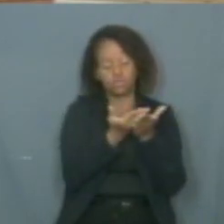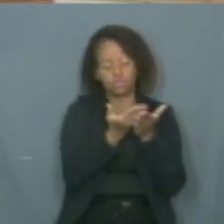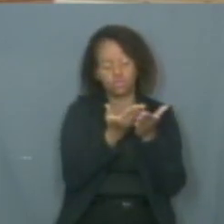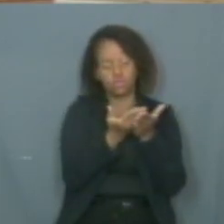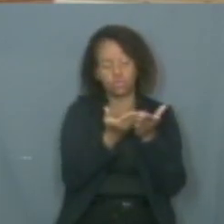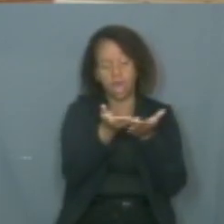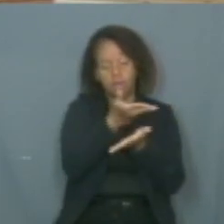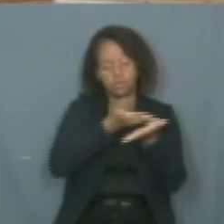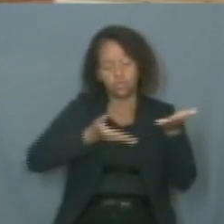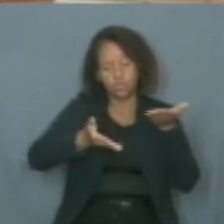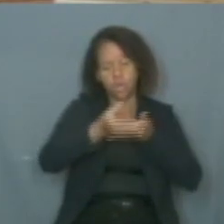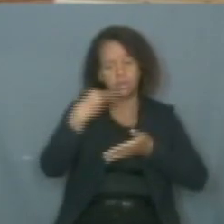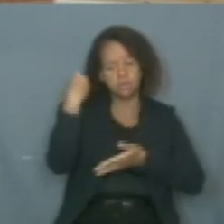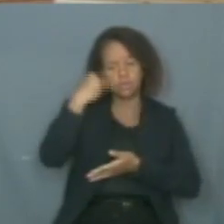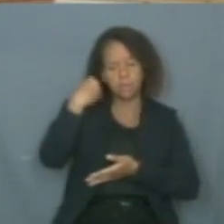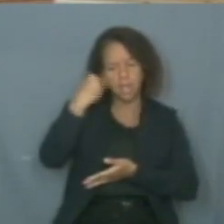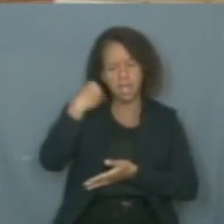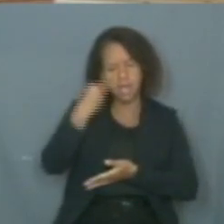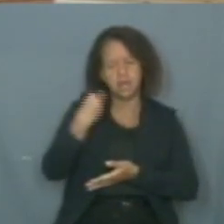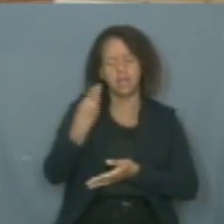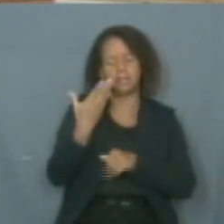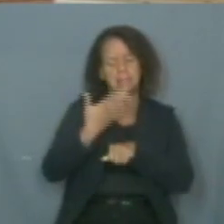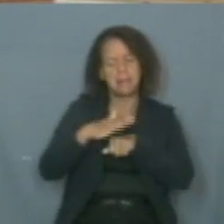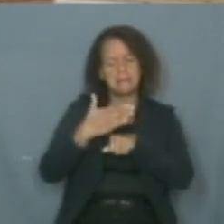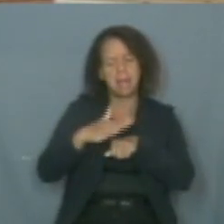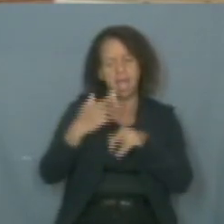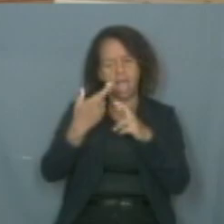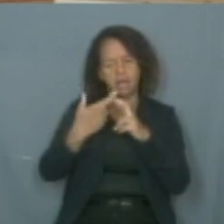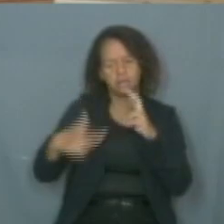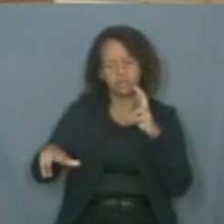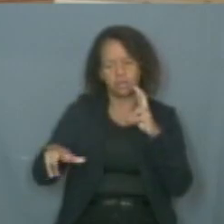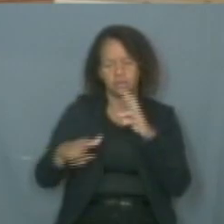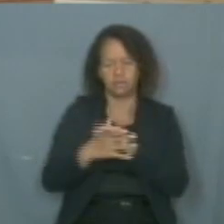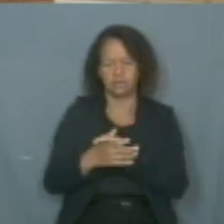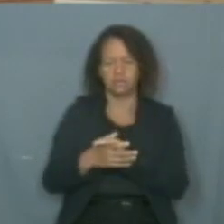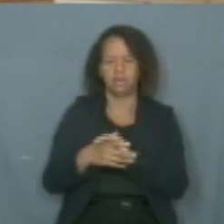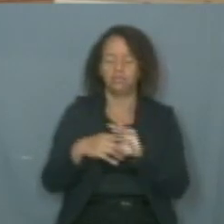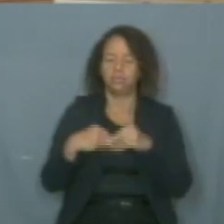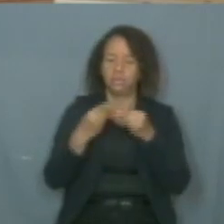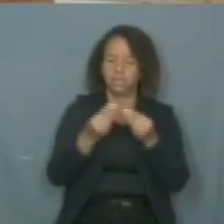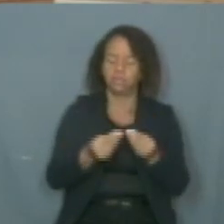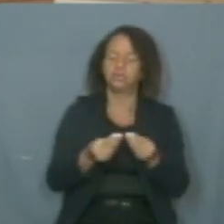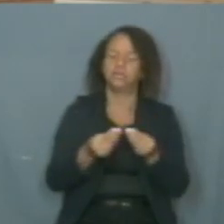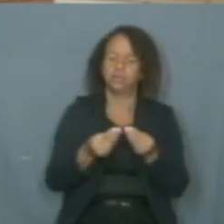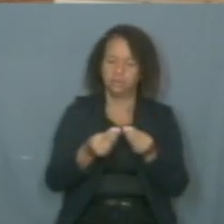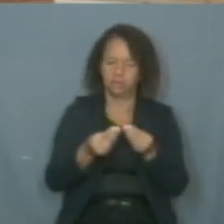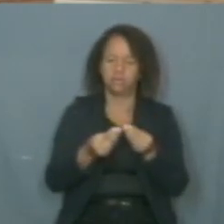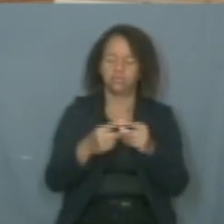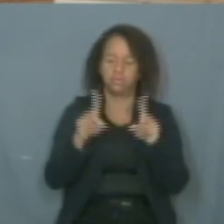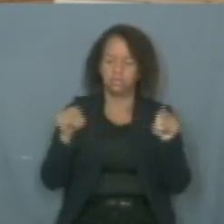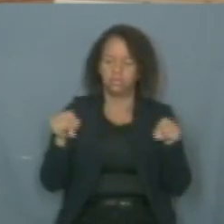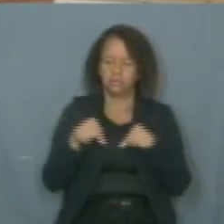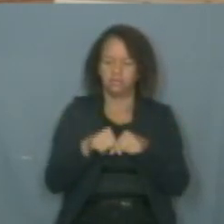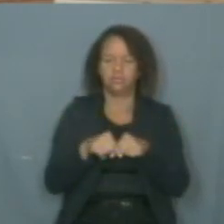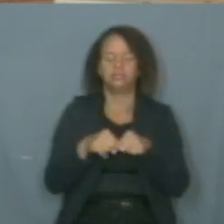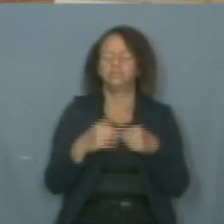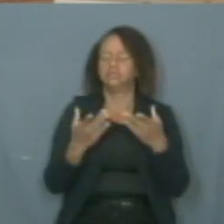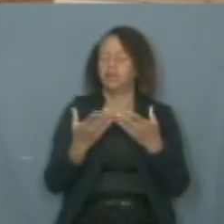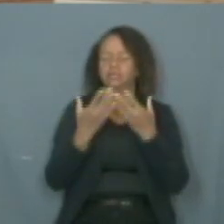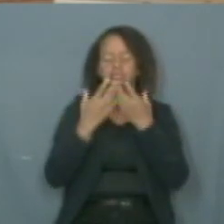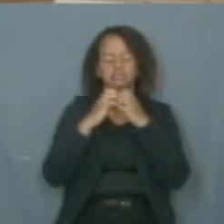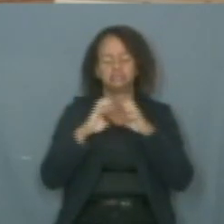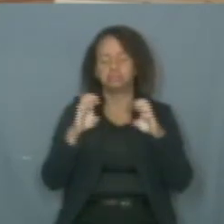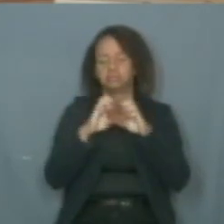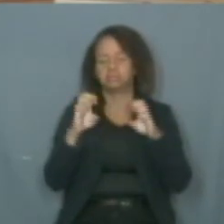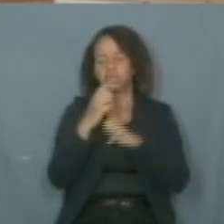à troca de experiências e à prática religiosa. Dispõe sobre a disponibilização de espaços para tais manifestações e